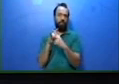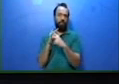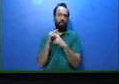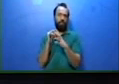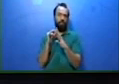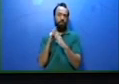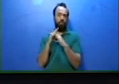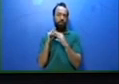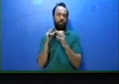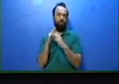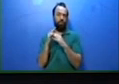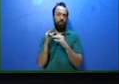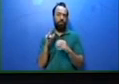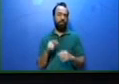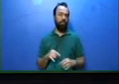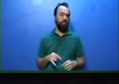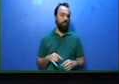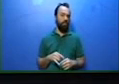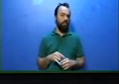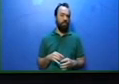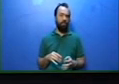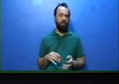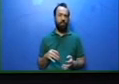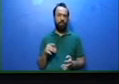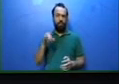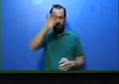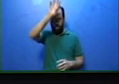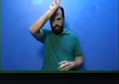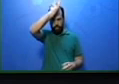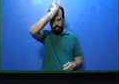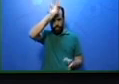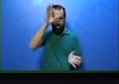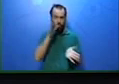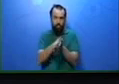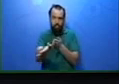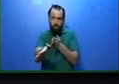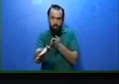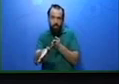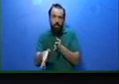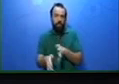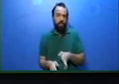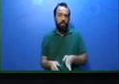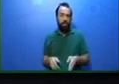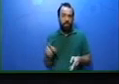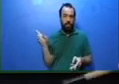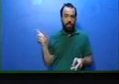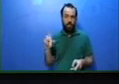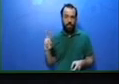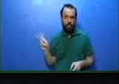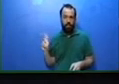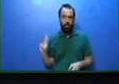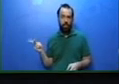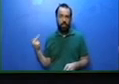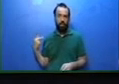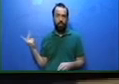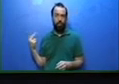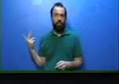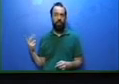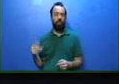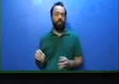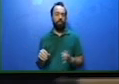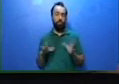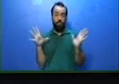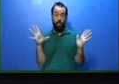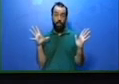que o Cebolinha foi embora rapidamente. E elas ficaram assustadas. Por que será que o Cebolinha foi